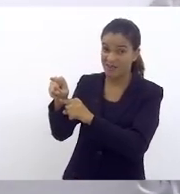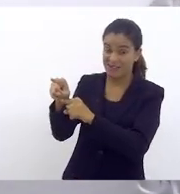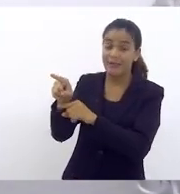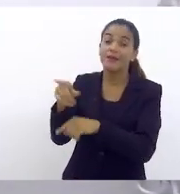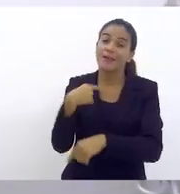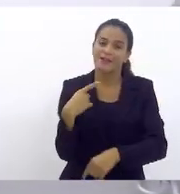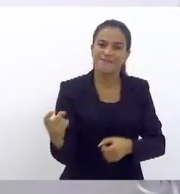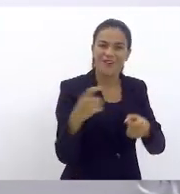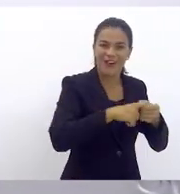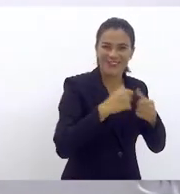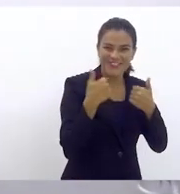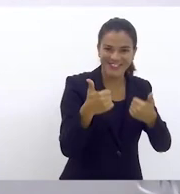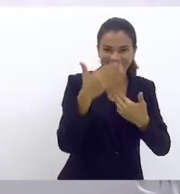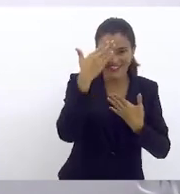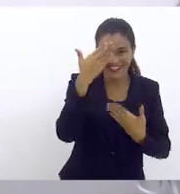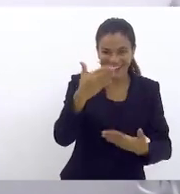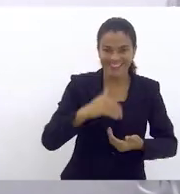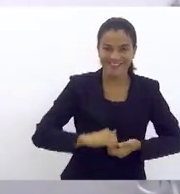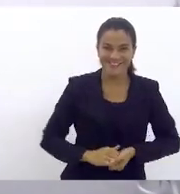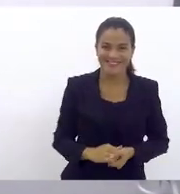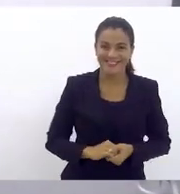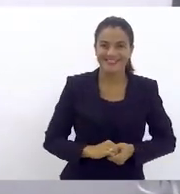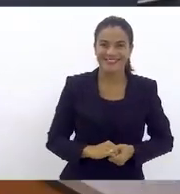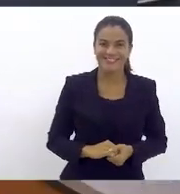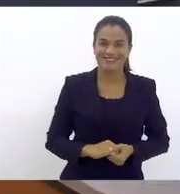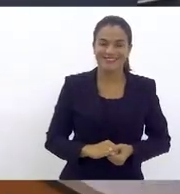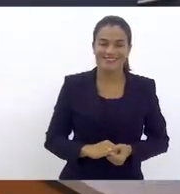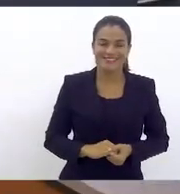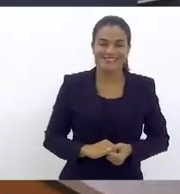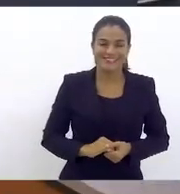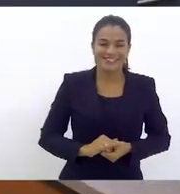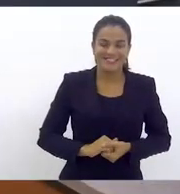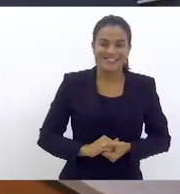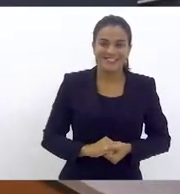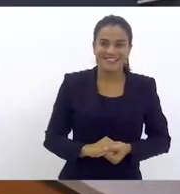tá bom gente Obrigado Deputado com a palavra deputada